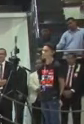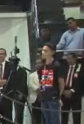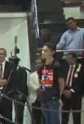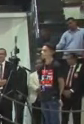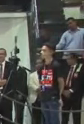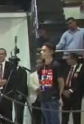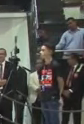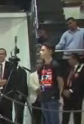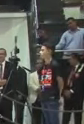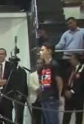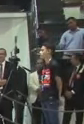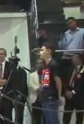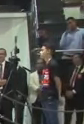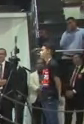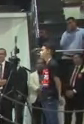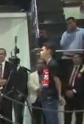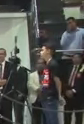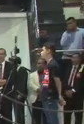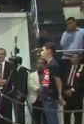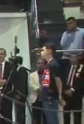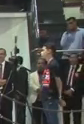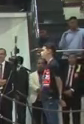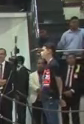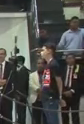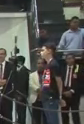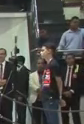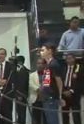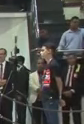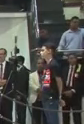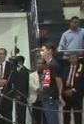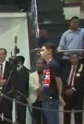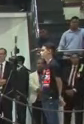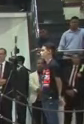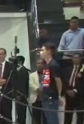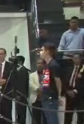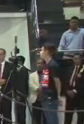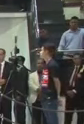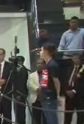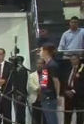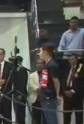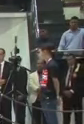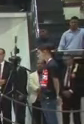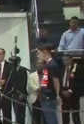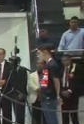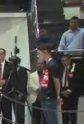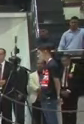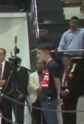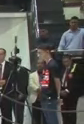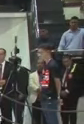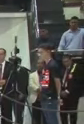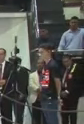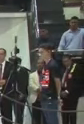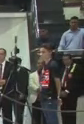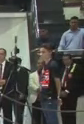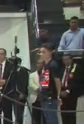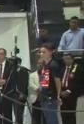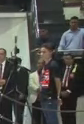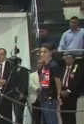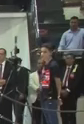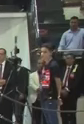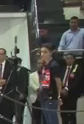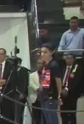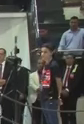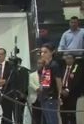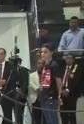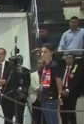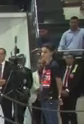Irmãos, os irmãos podem fazer um pouquinho de silêncio e parar todos agora no seu devido lugar.